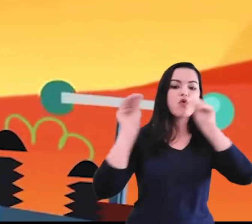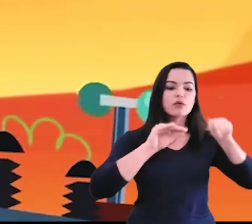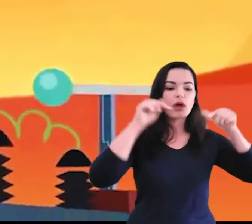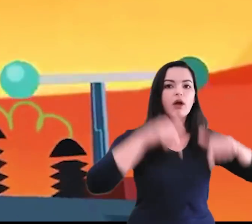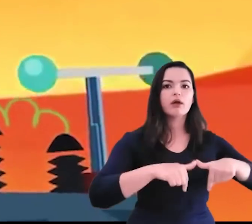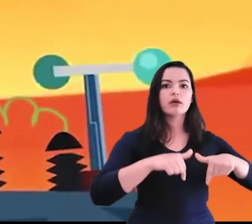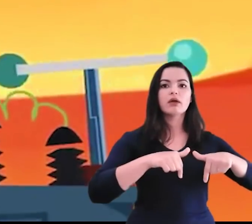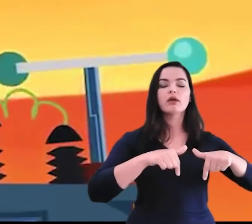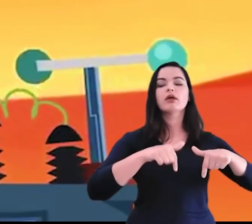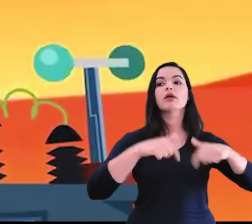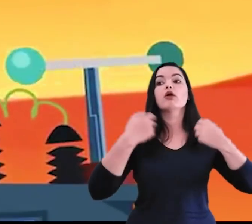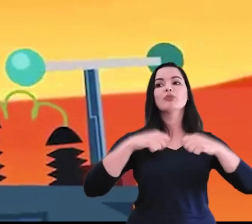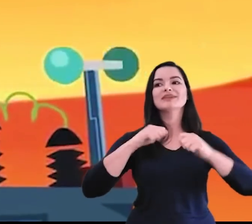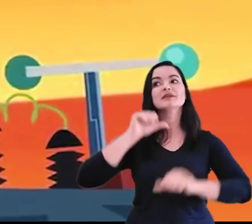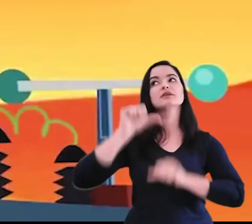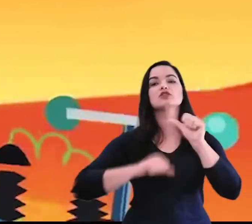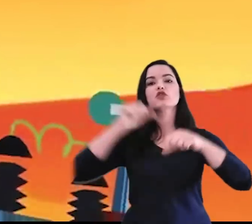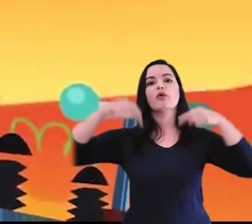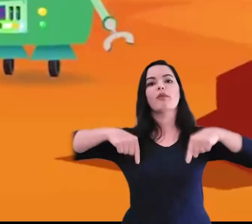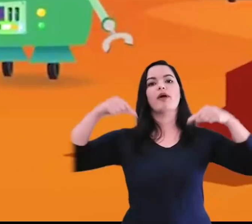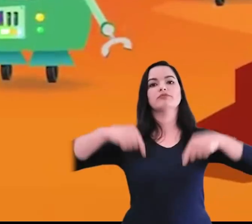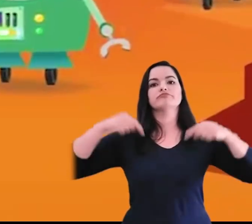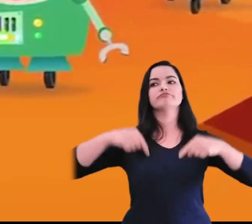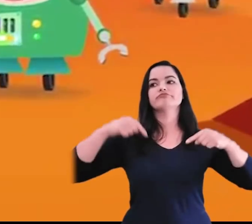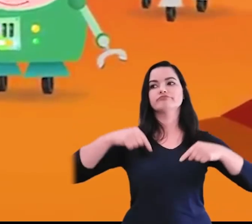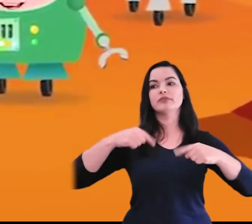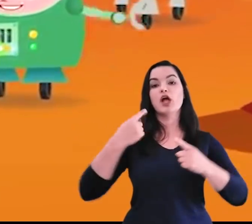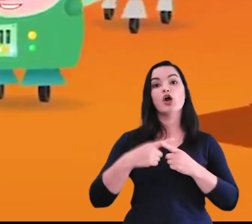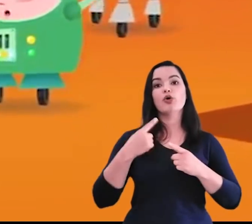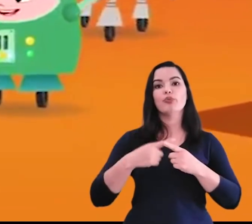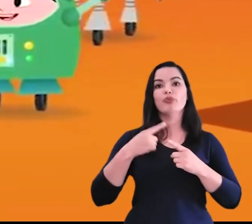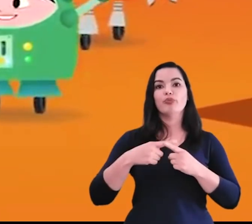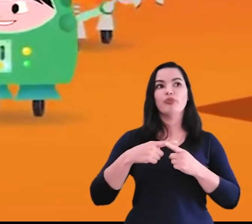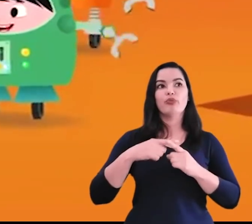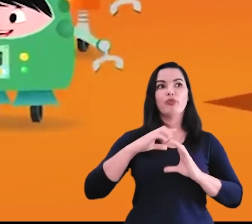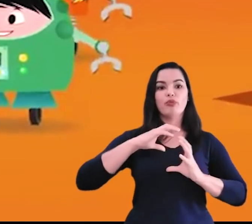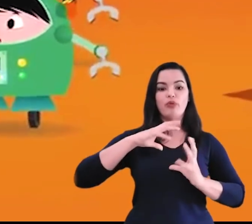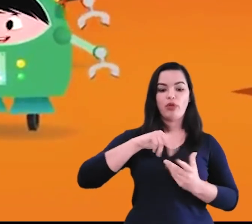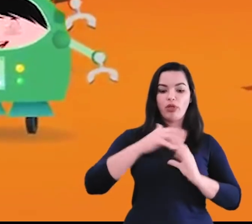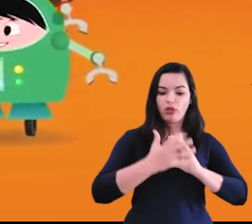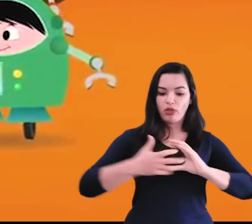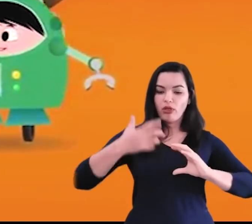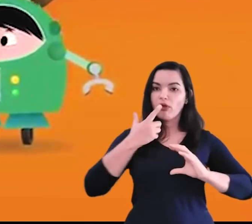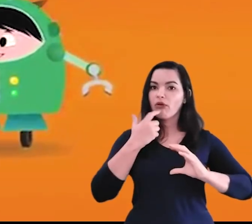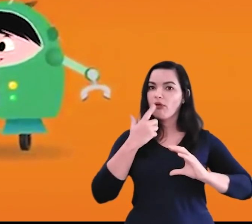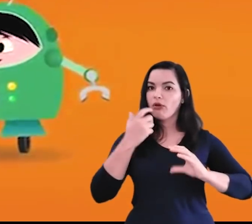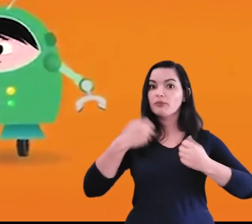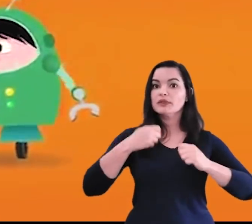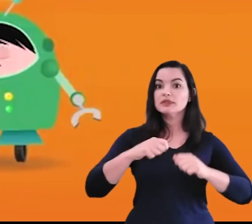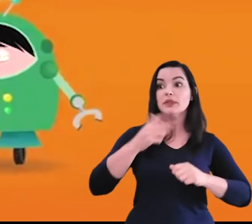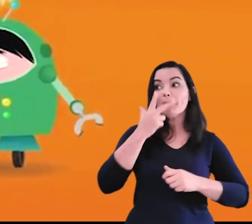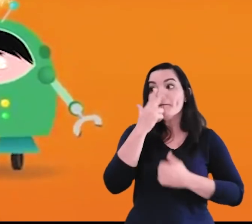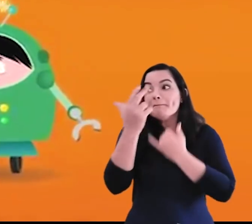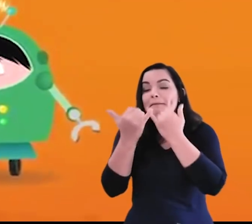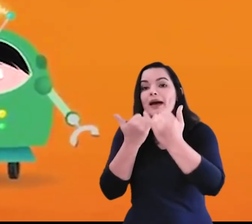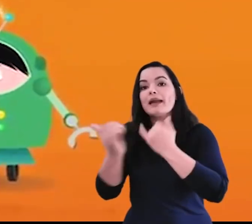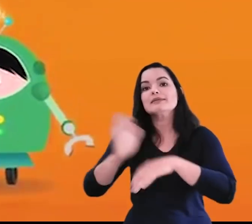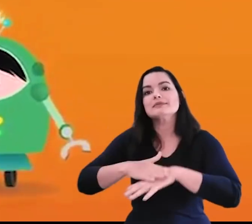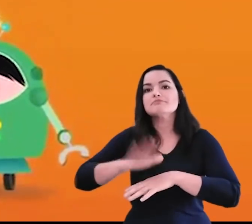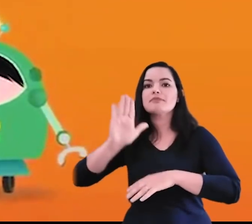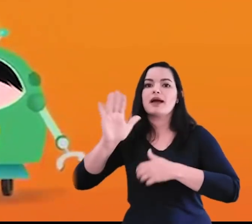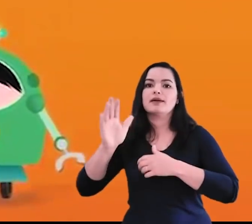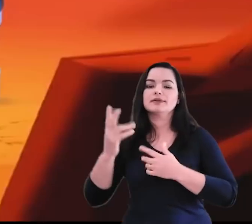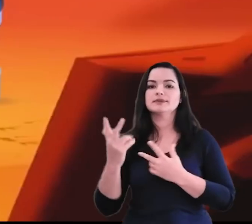de Marte em um lugar mais parecido com a Terra. Será que dá pra fazer essa terraformação pras férias? Não tem